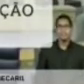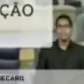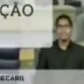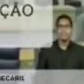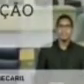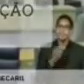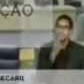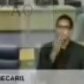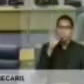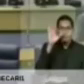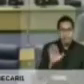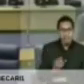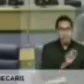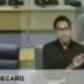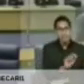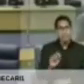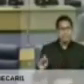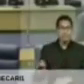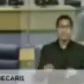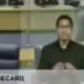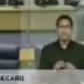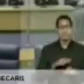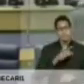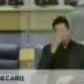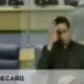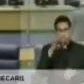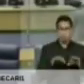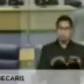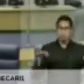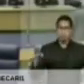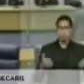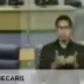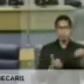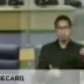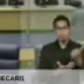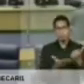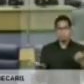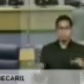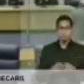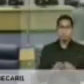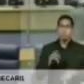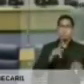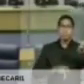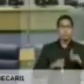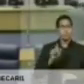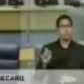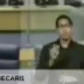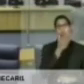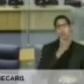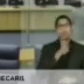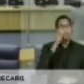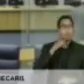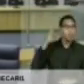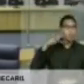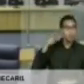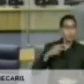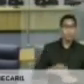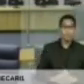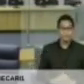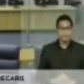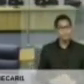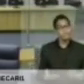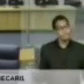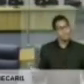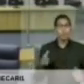Boa tarde, presidenta, membros da mesa, imprensa presente, público, nobres vereadores. Fiz uso